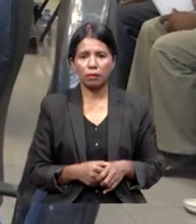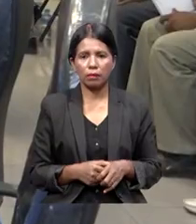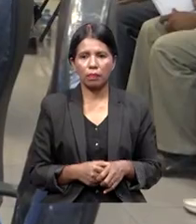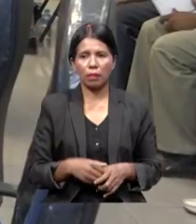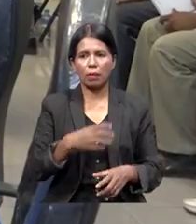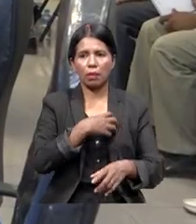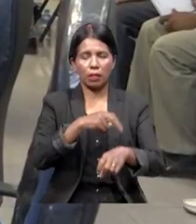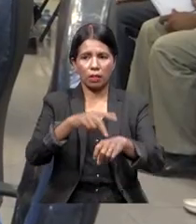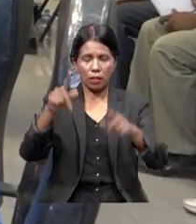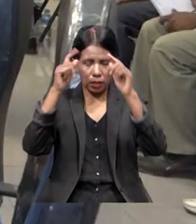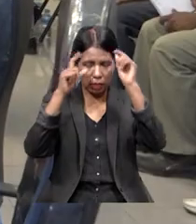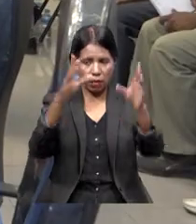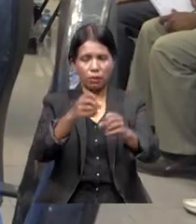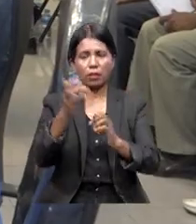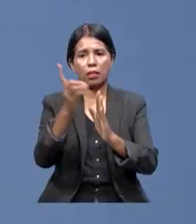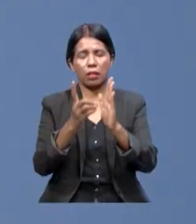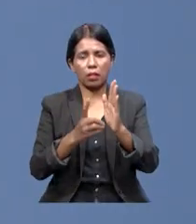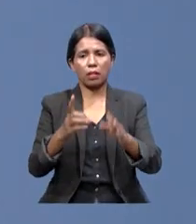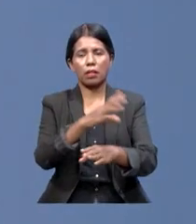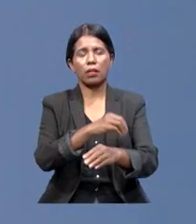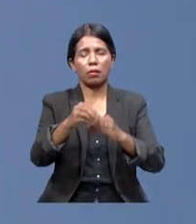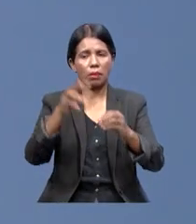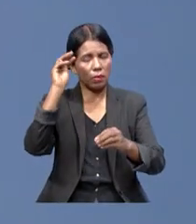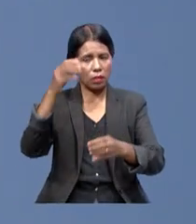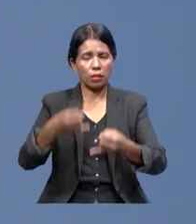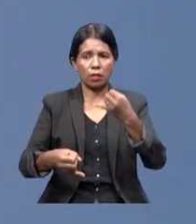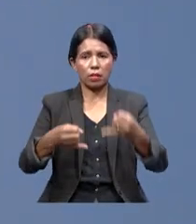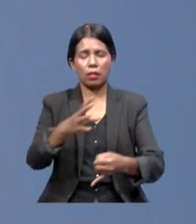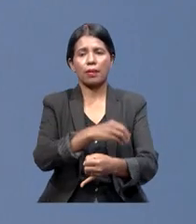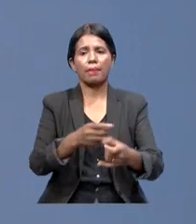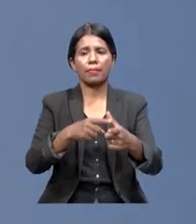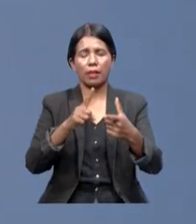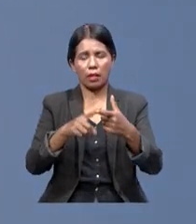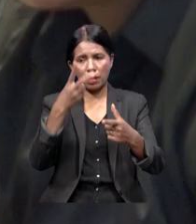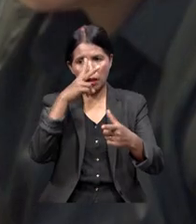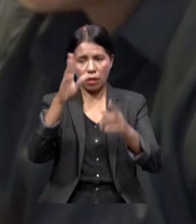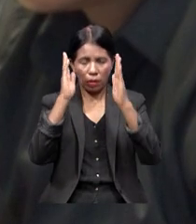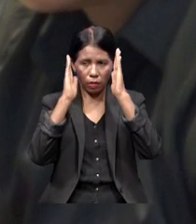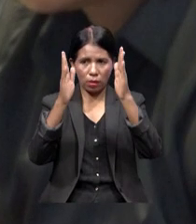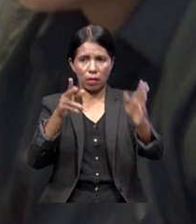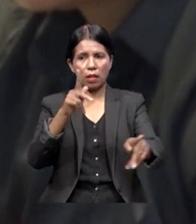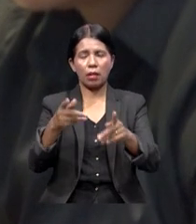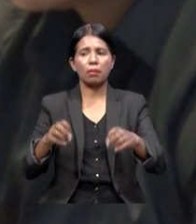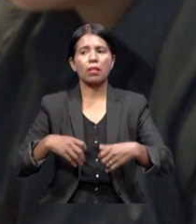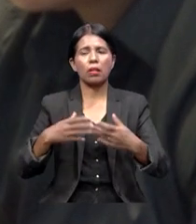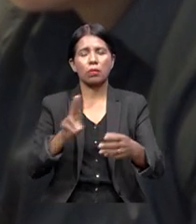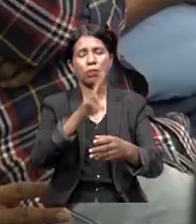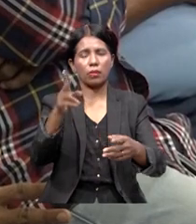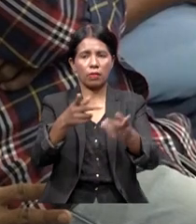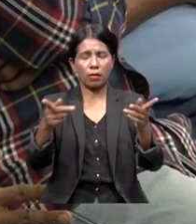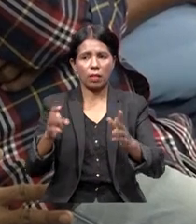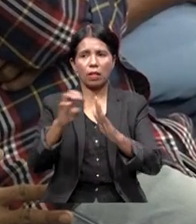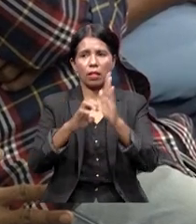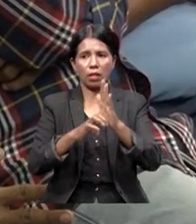Polícia Nacional Timor-Leste halo levantamento quando a RAI do Ministério da Justiça terás no propriedade atuar liu quando a comunidade Hirak nebe ocupa o Estado,